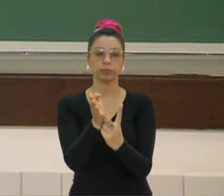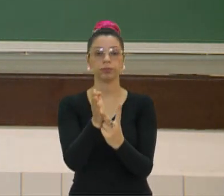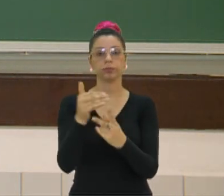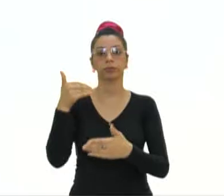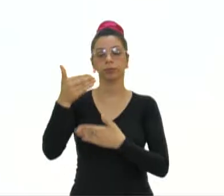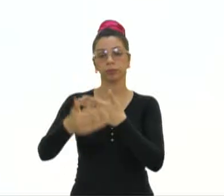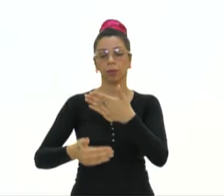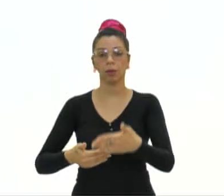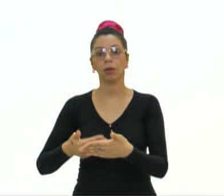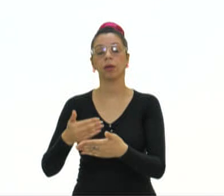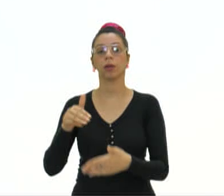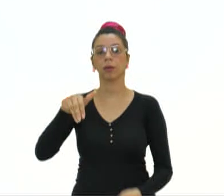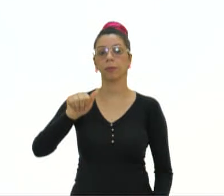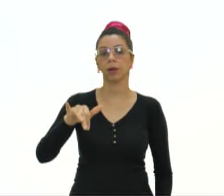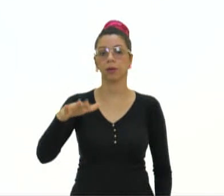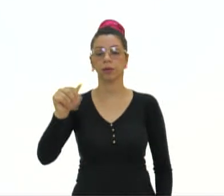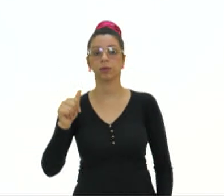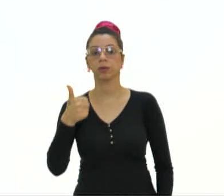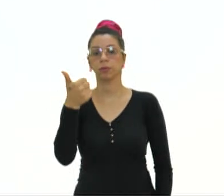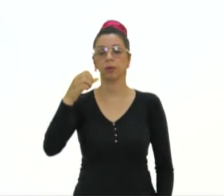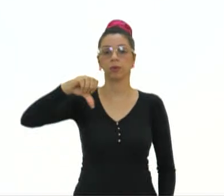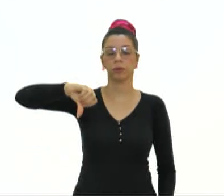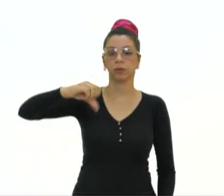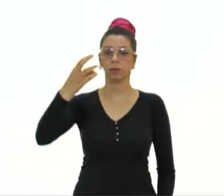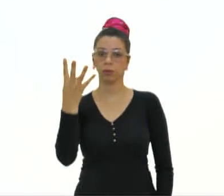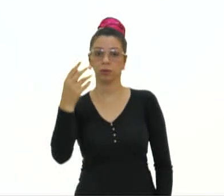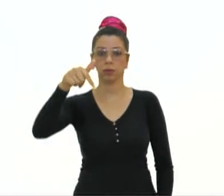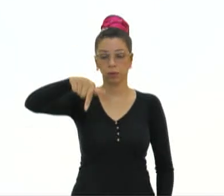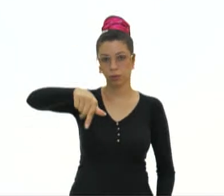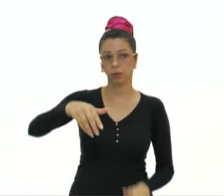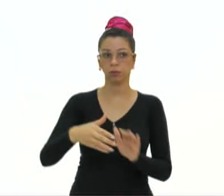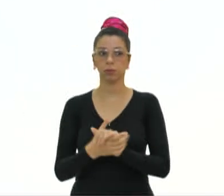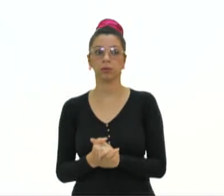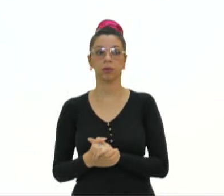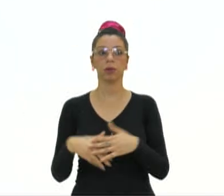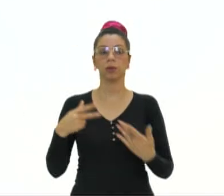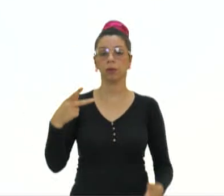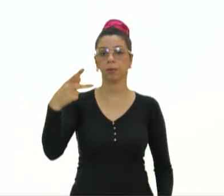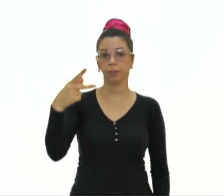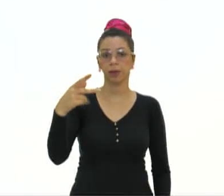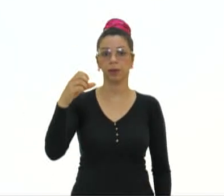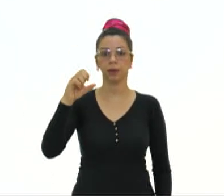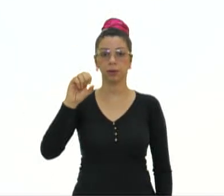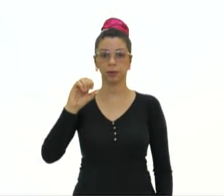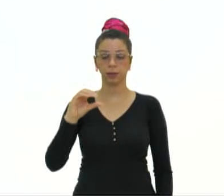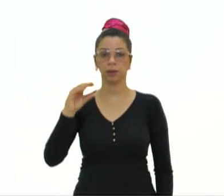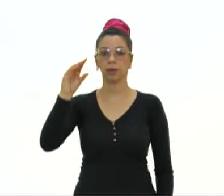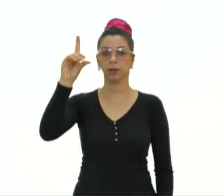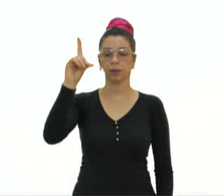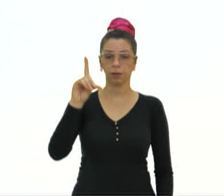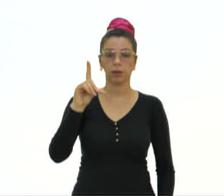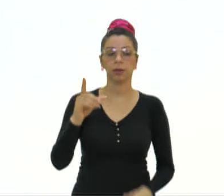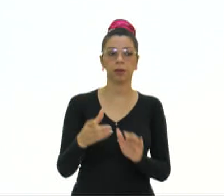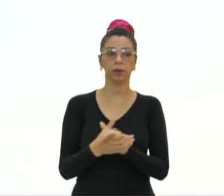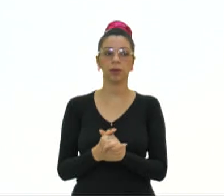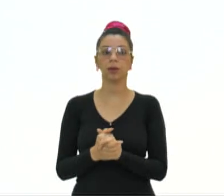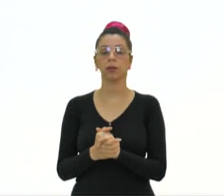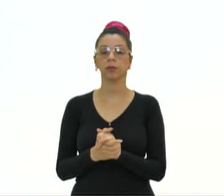corre em março de 1947. Primeiramente, o PCB foi considerado uma organização internacional a serviço de